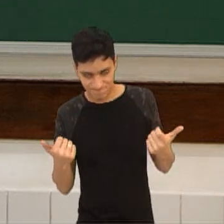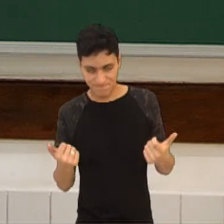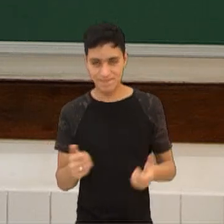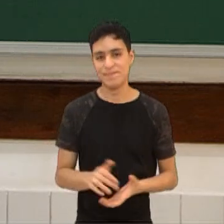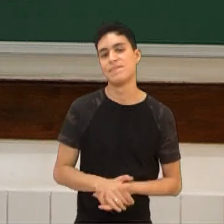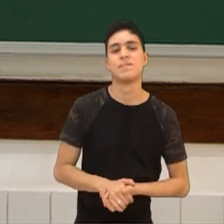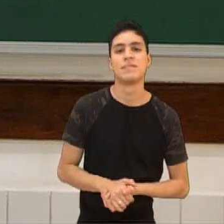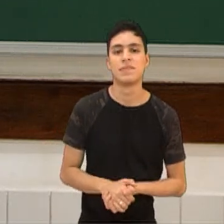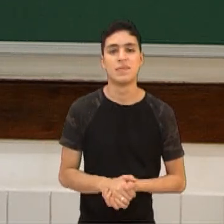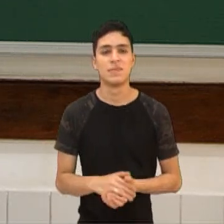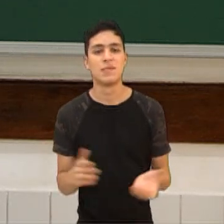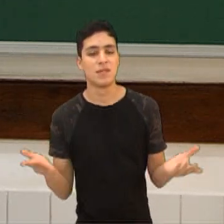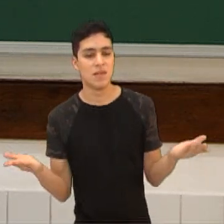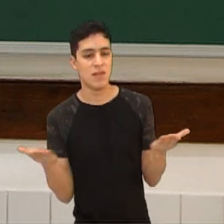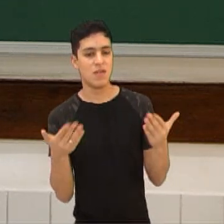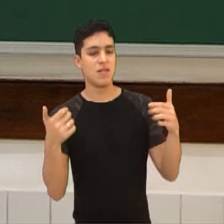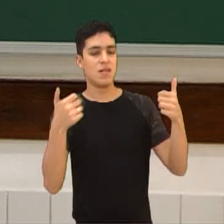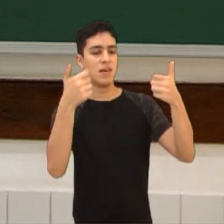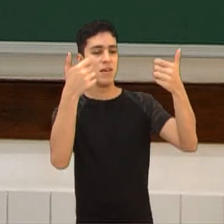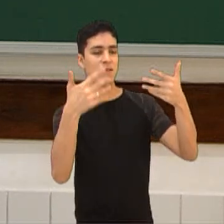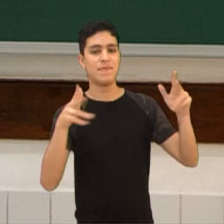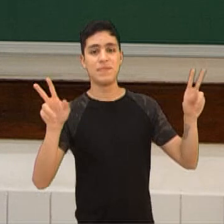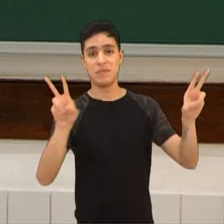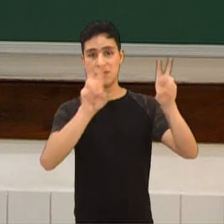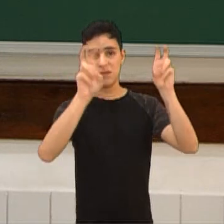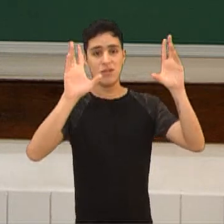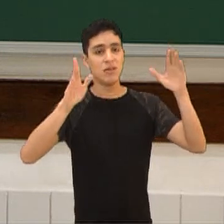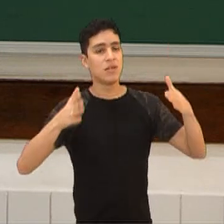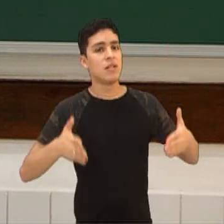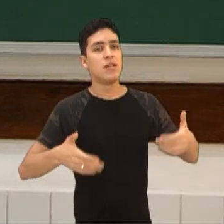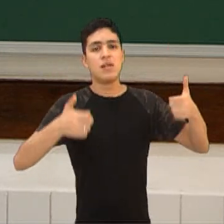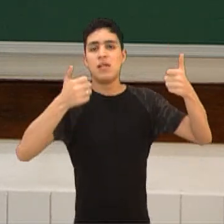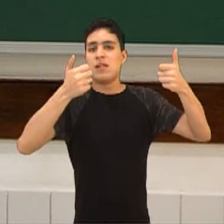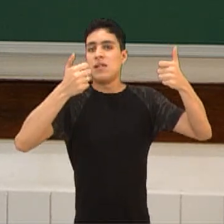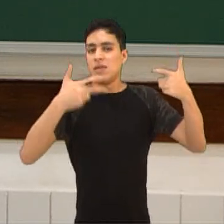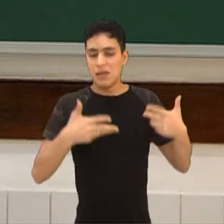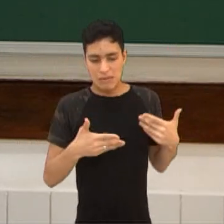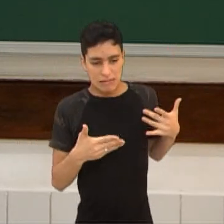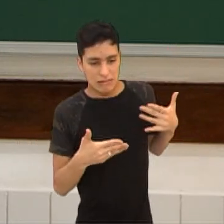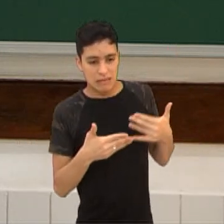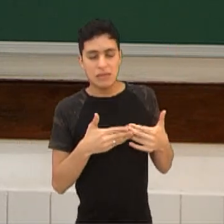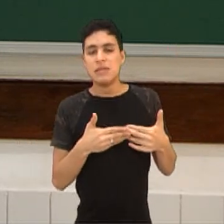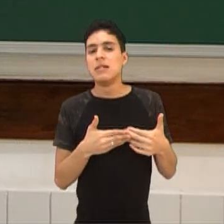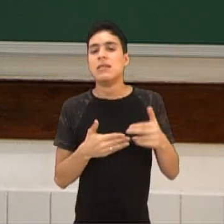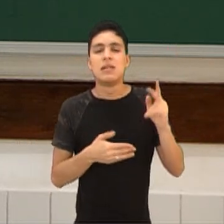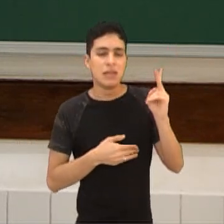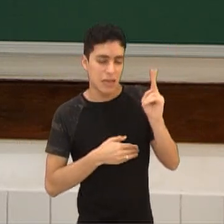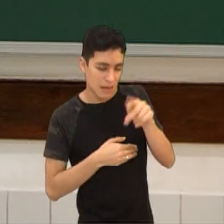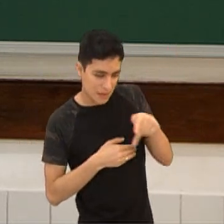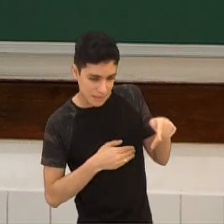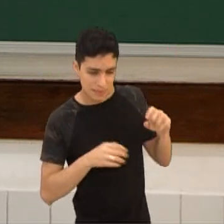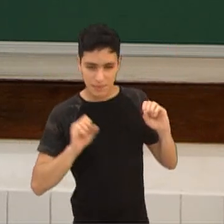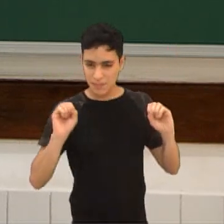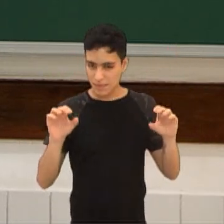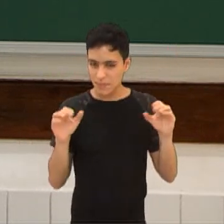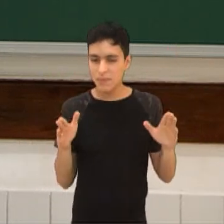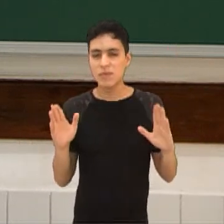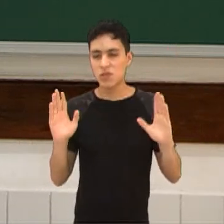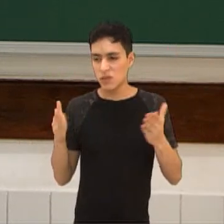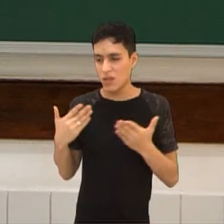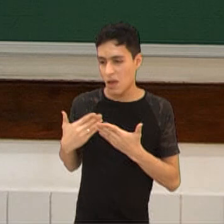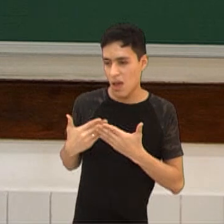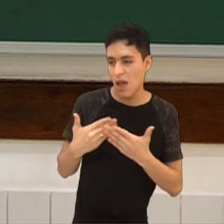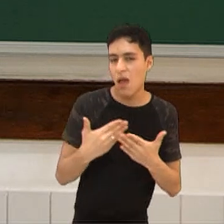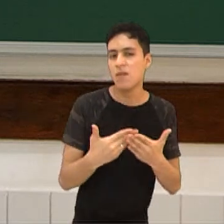médio. Nós vamos falar de um assunto que a gente já vem tratando, né? Professor Alcine vem tratando em outras aulas, nas